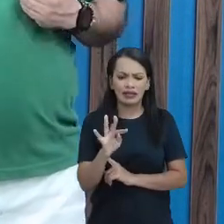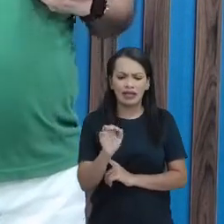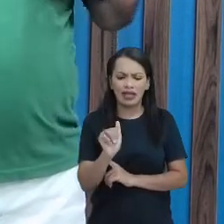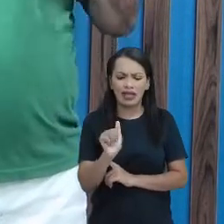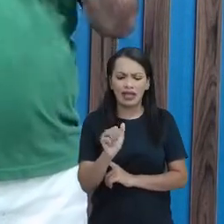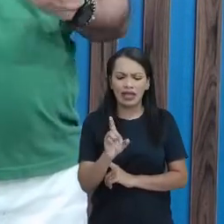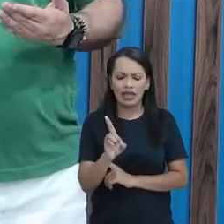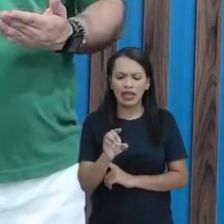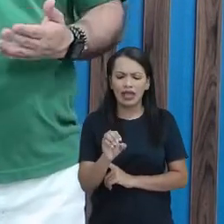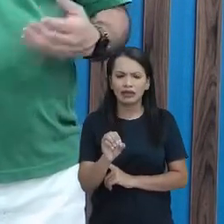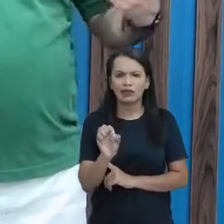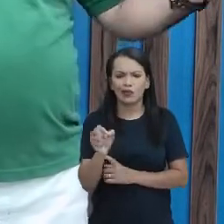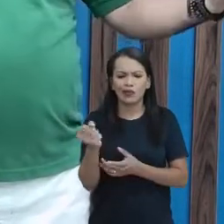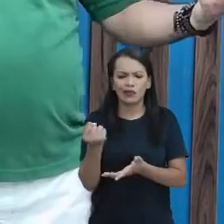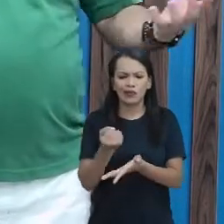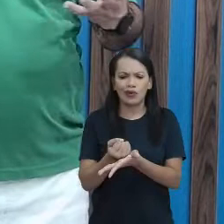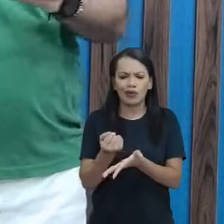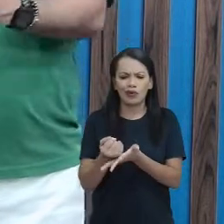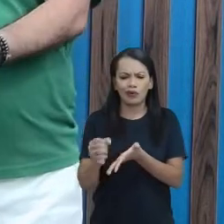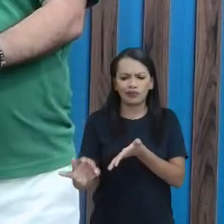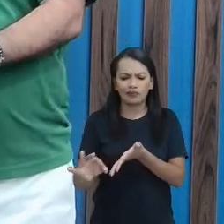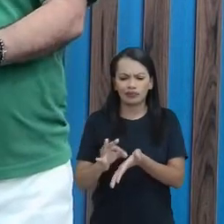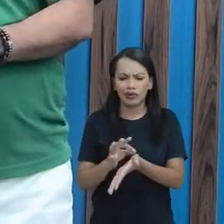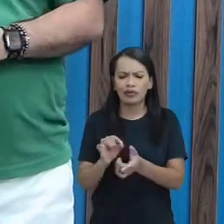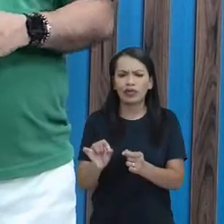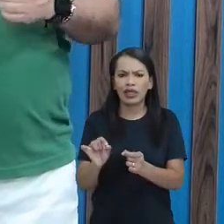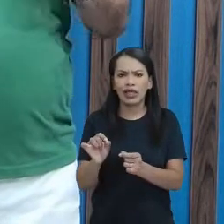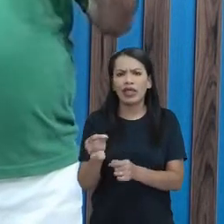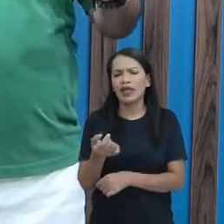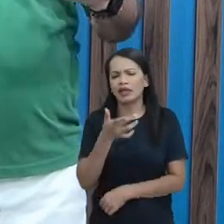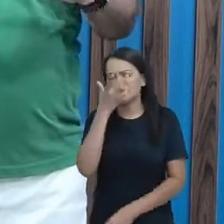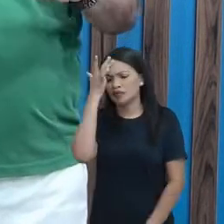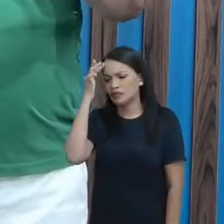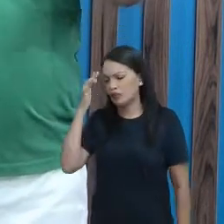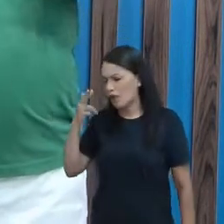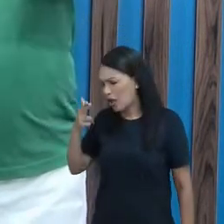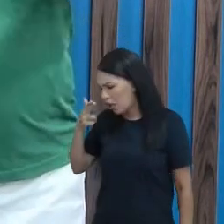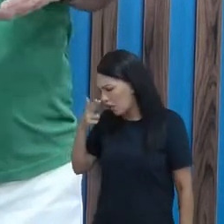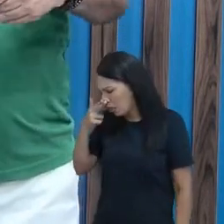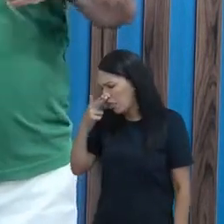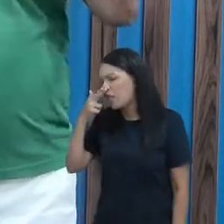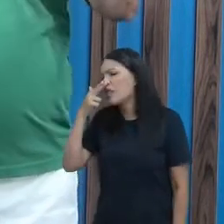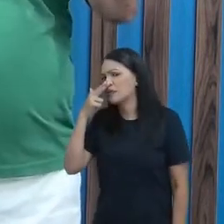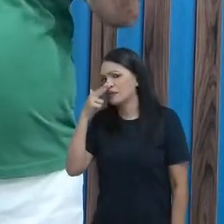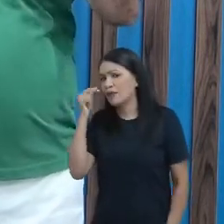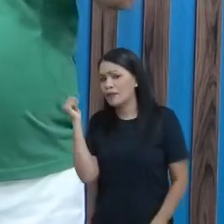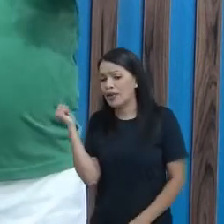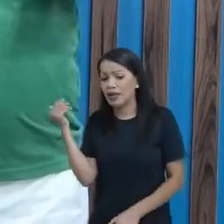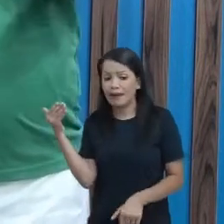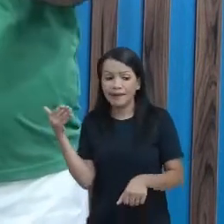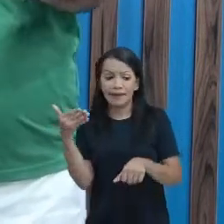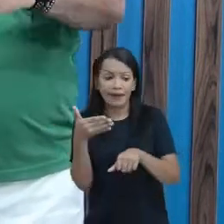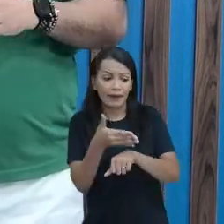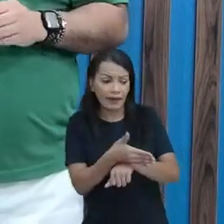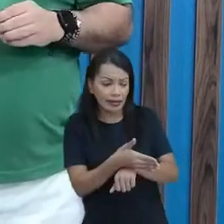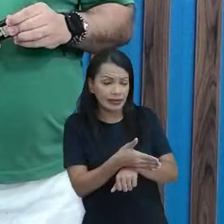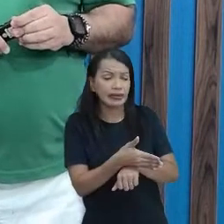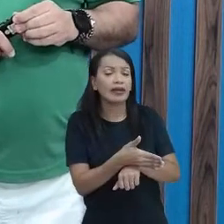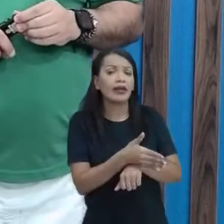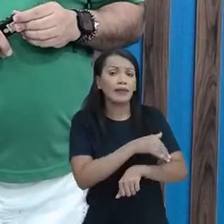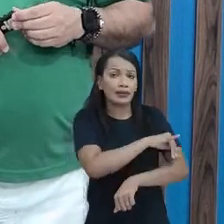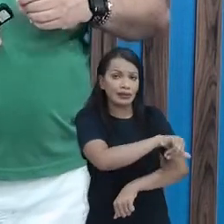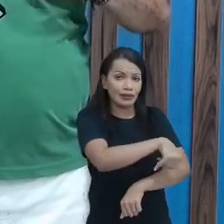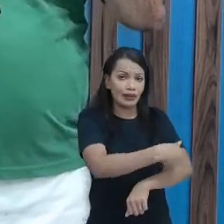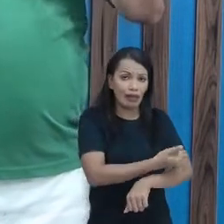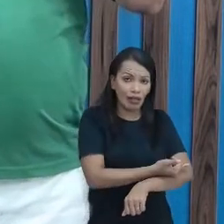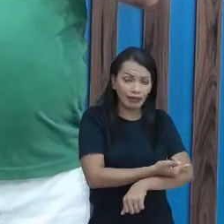a peregrinação, né, dos cristãos para Jerusalém. Mas isso é um outro assunto que, inclusive, vocês já devem ter